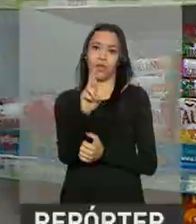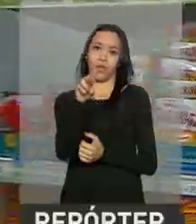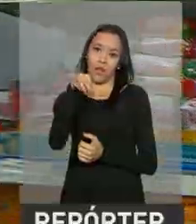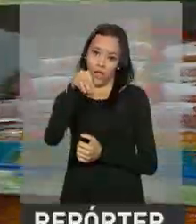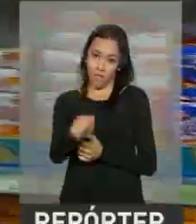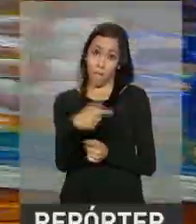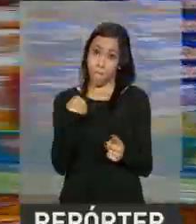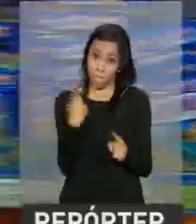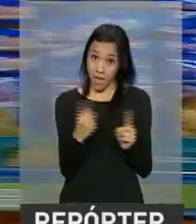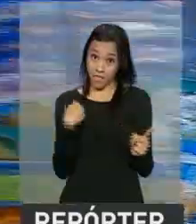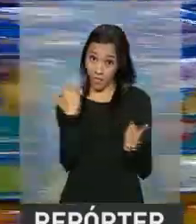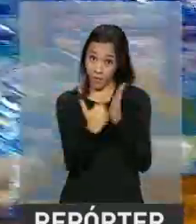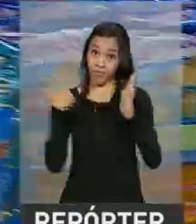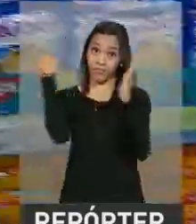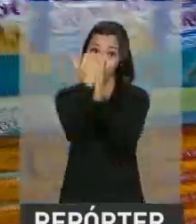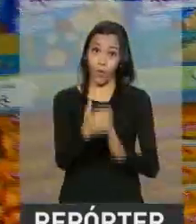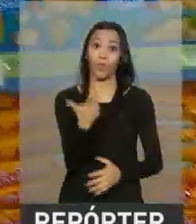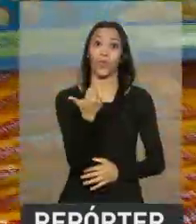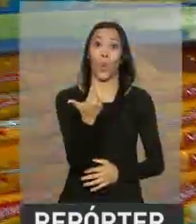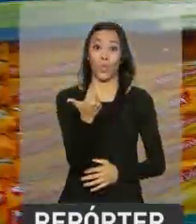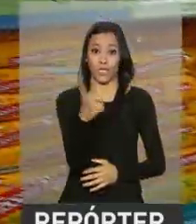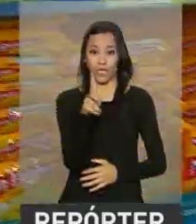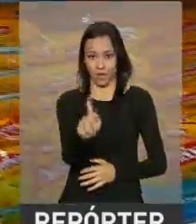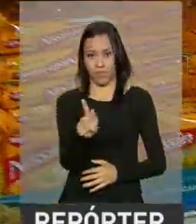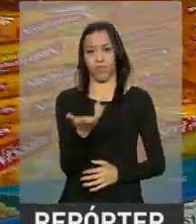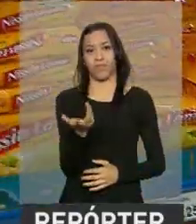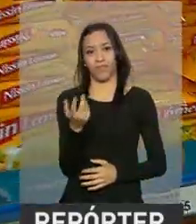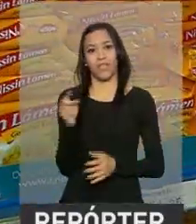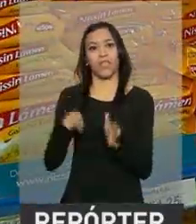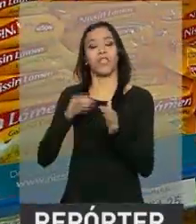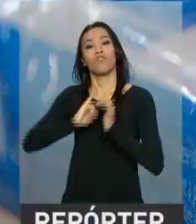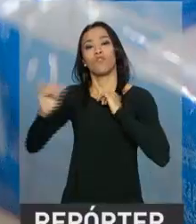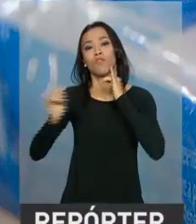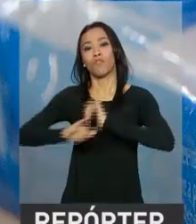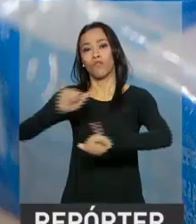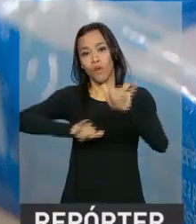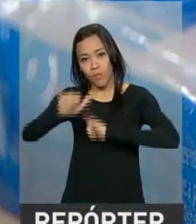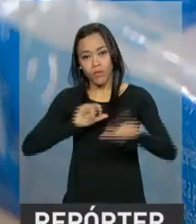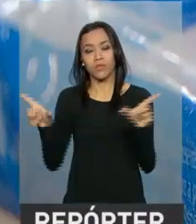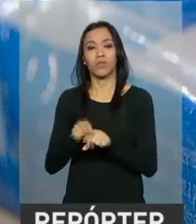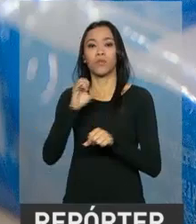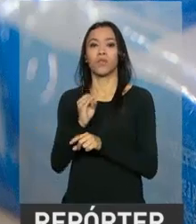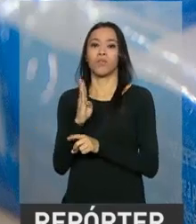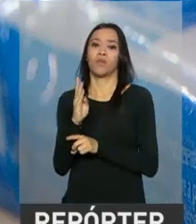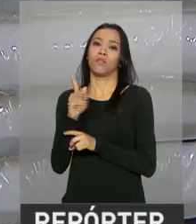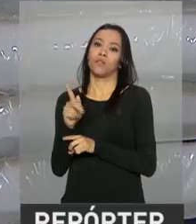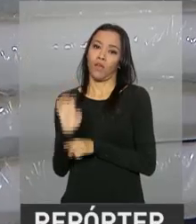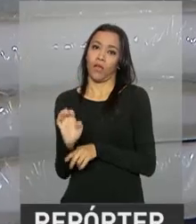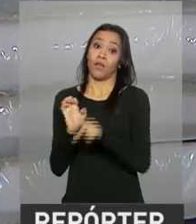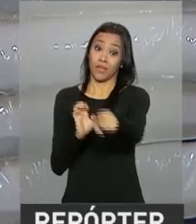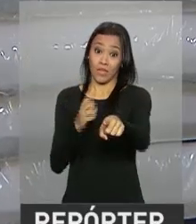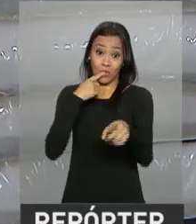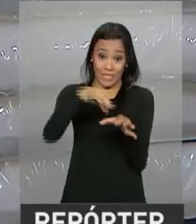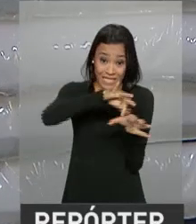nós consumimos mais que o dobro 12 G segundo dados do IBGE o sal de cozinha é a maior fonte de